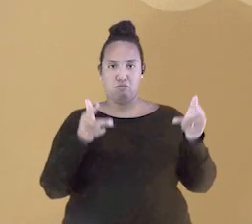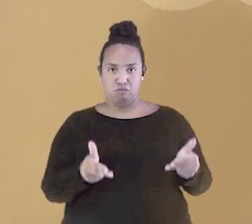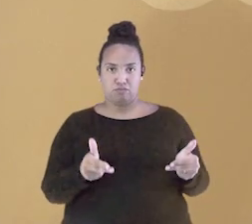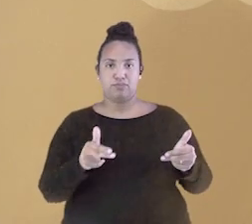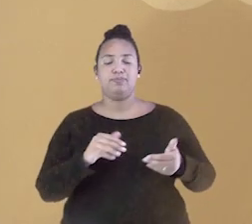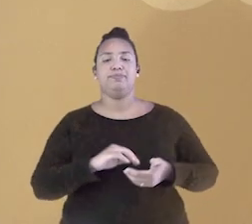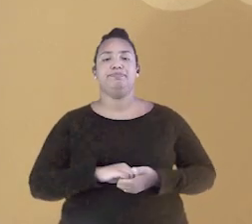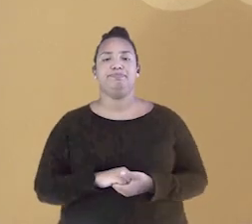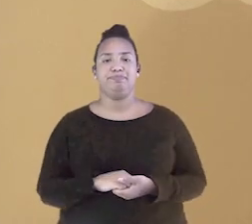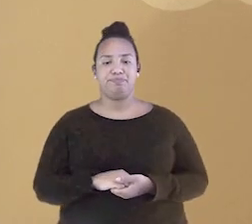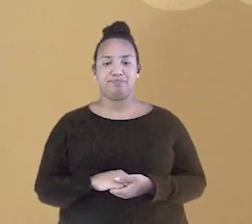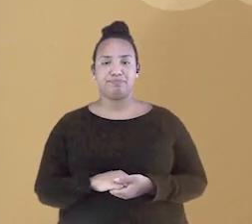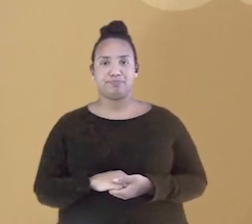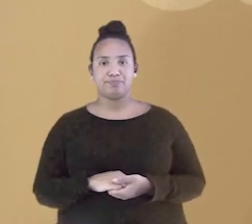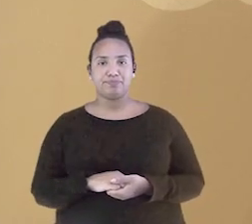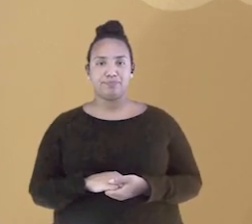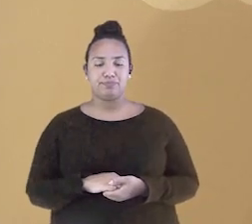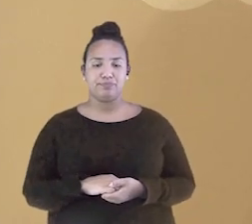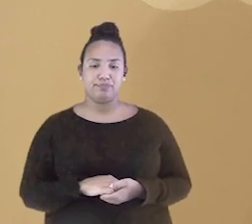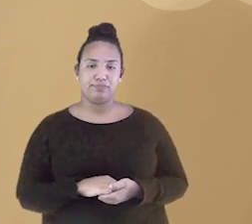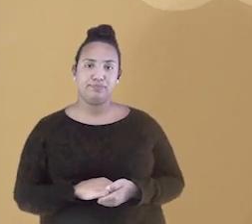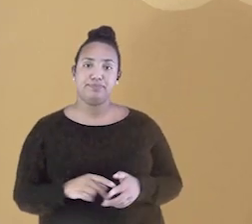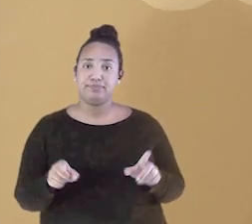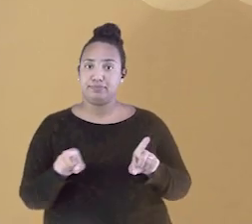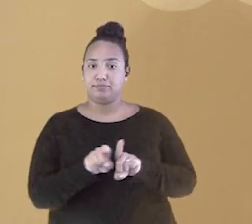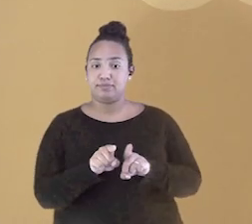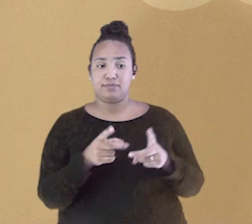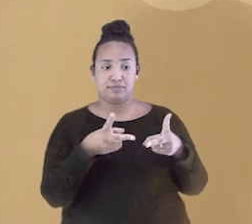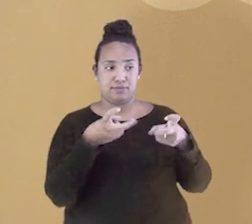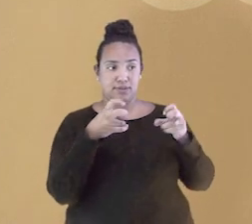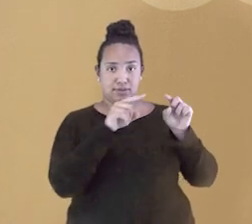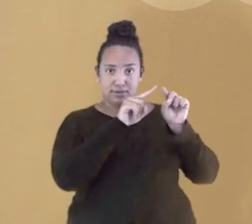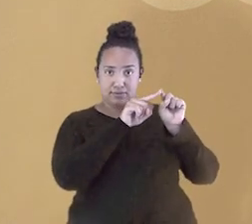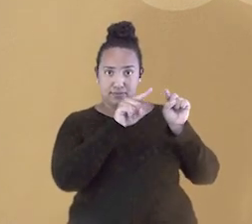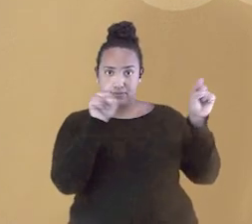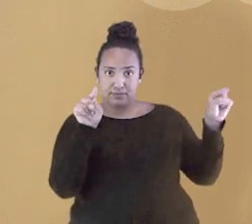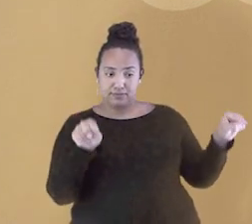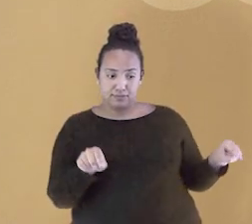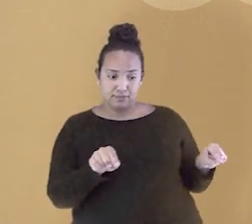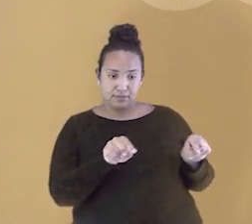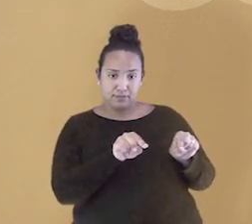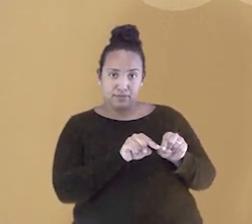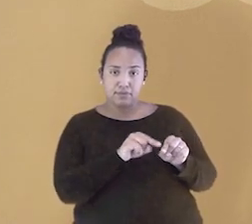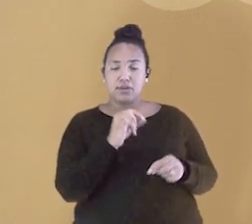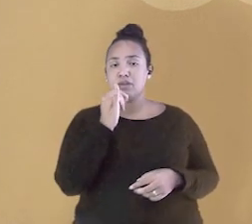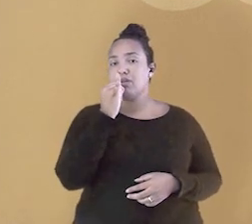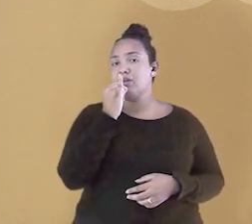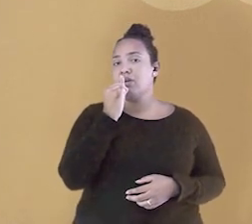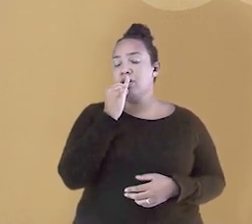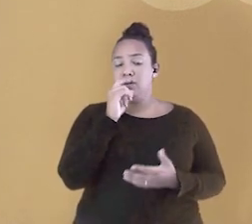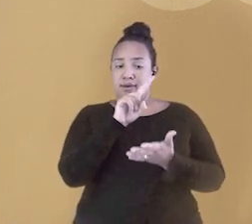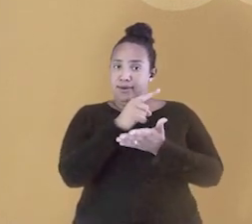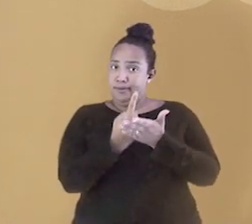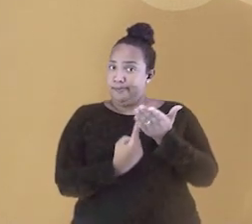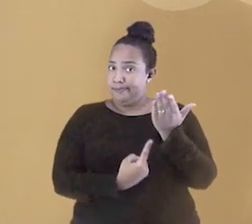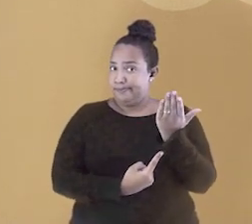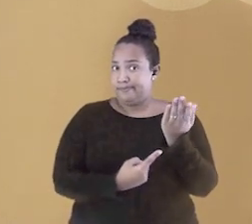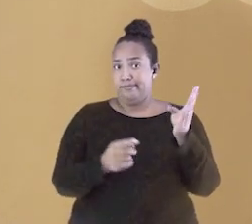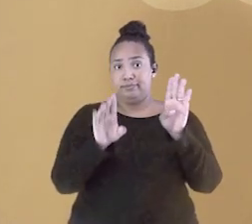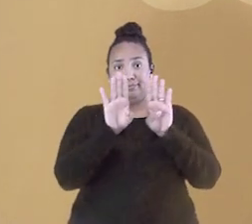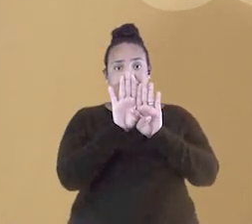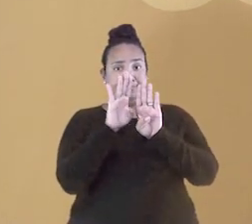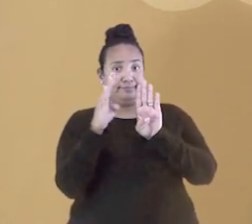comprimento. Podemos ver o retângulo na forma do seu caderno, na porta da sua casa,